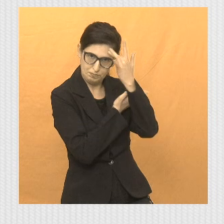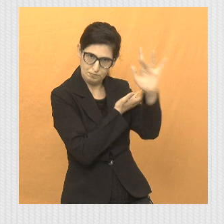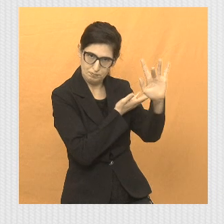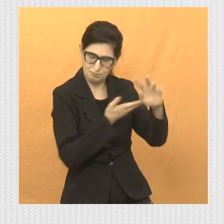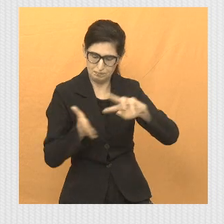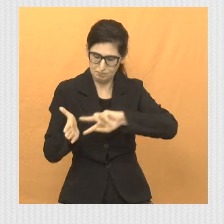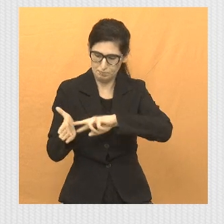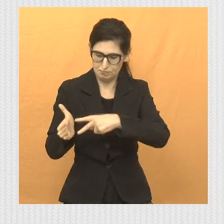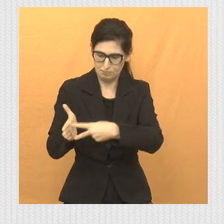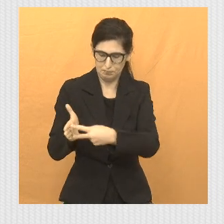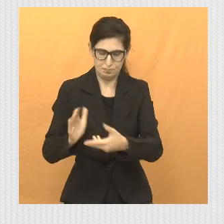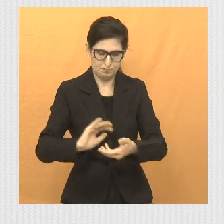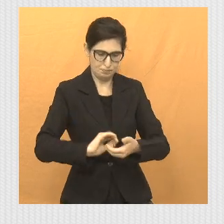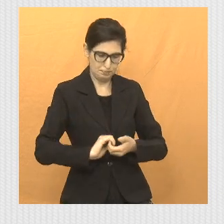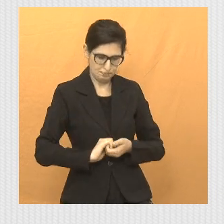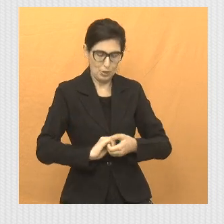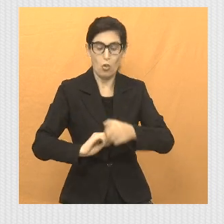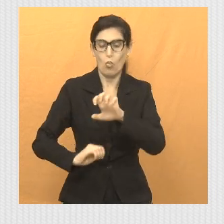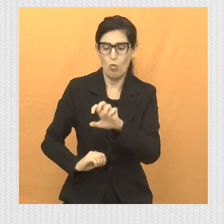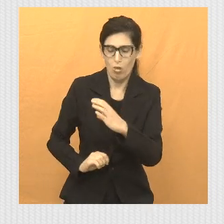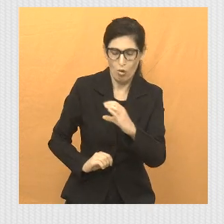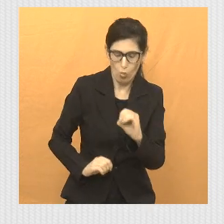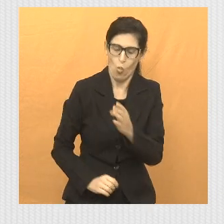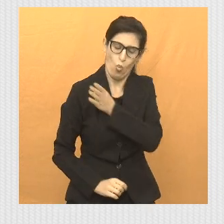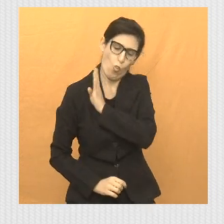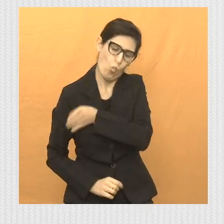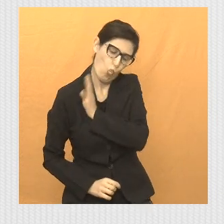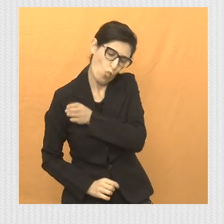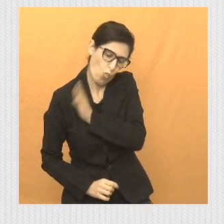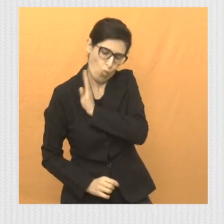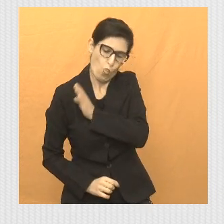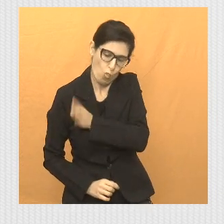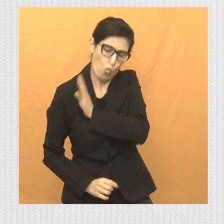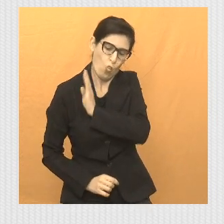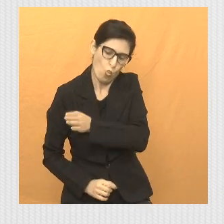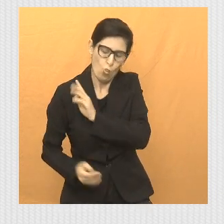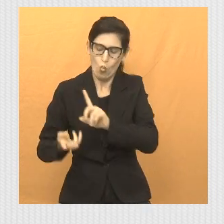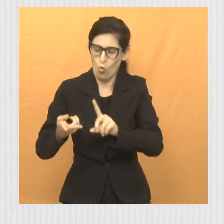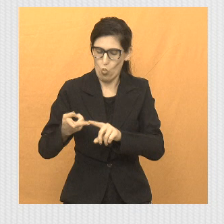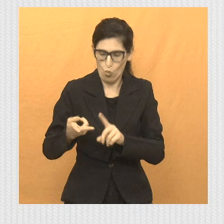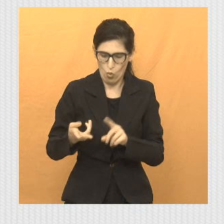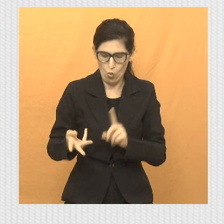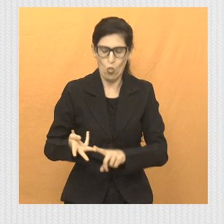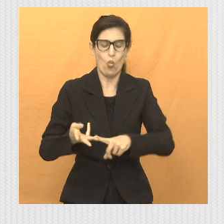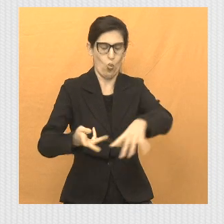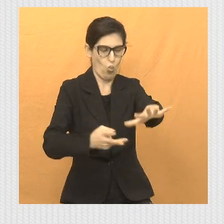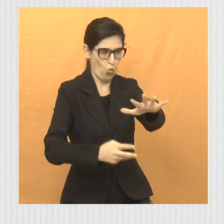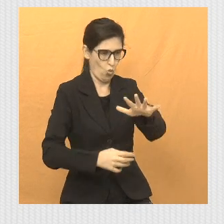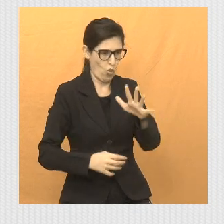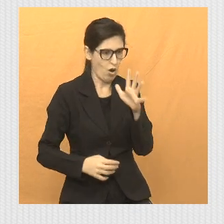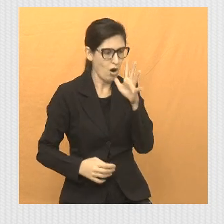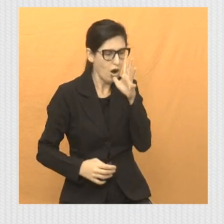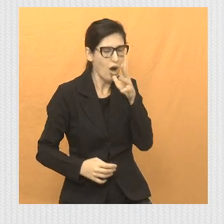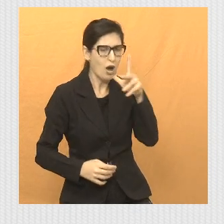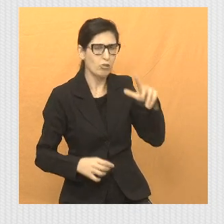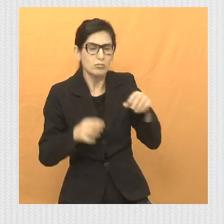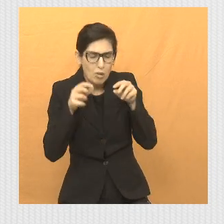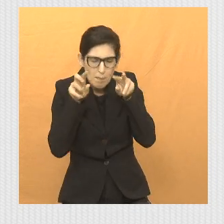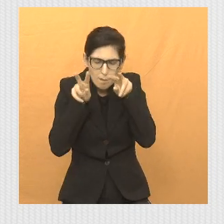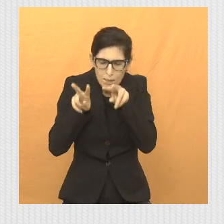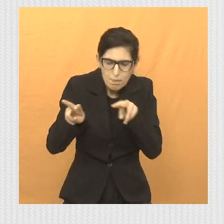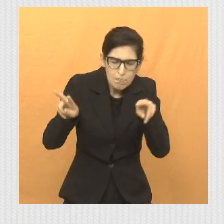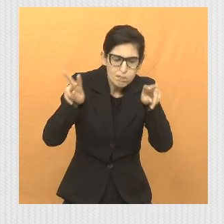fotocoagulação, ecocardiograma, espirometria, urografia excretora,